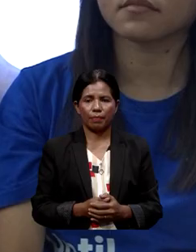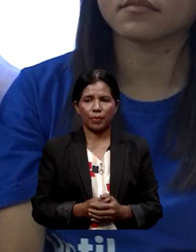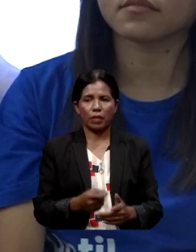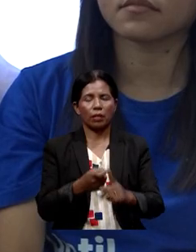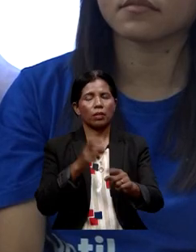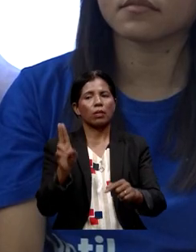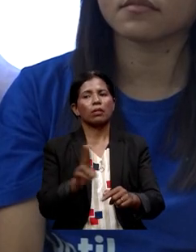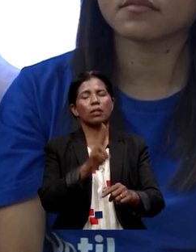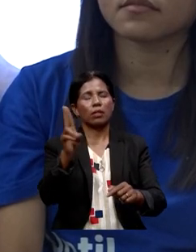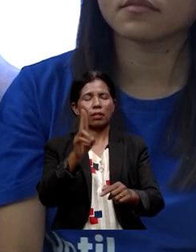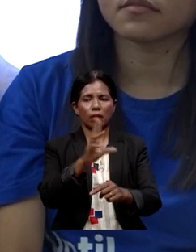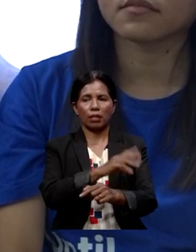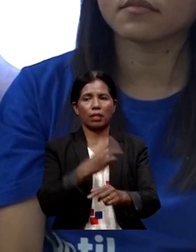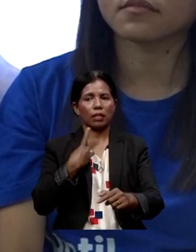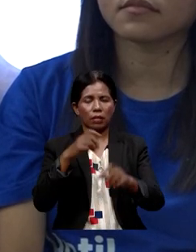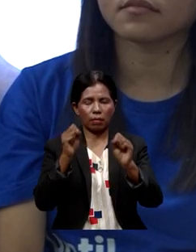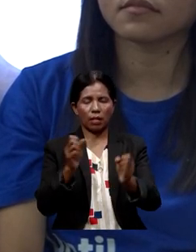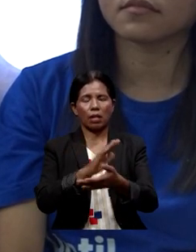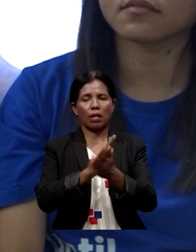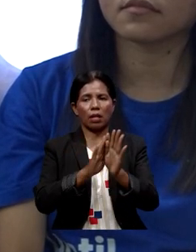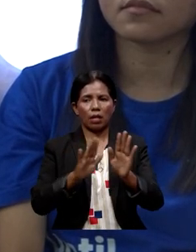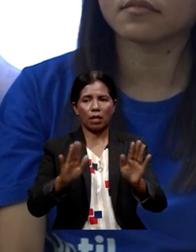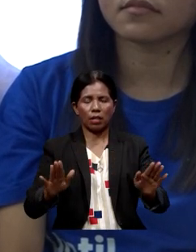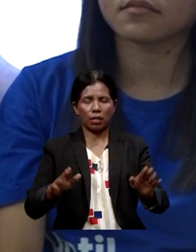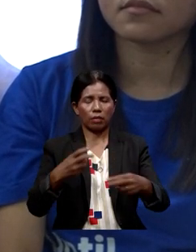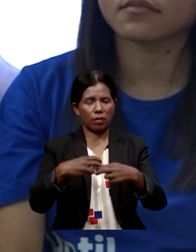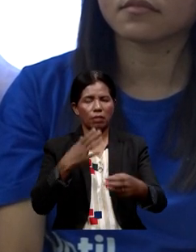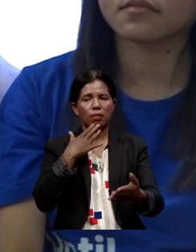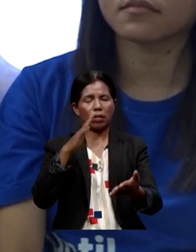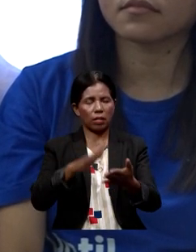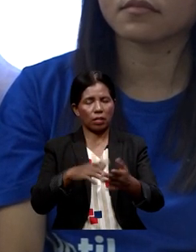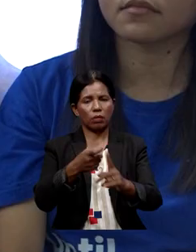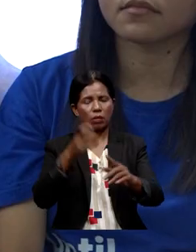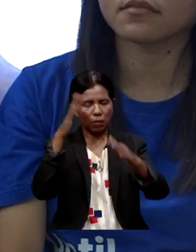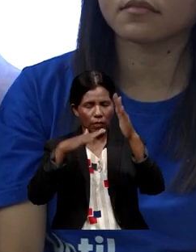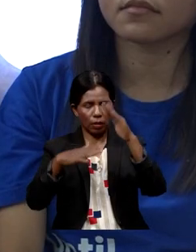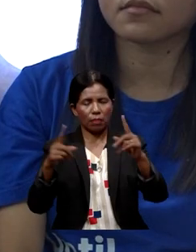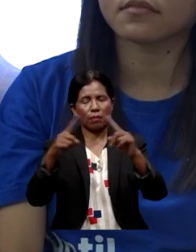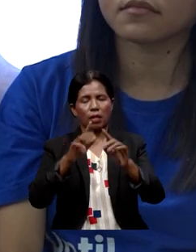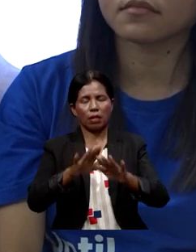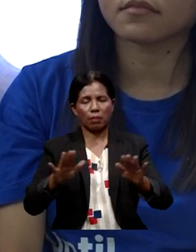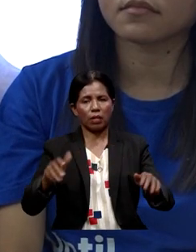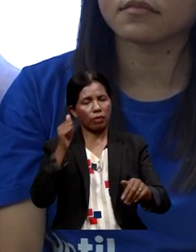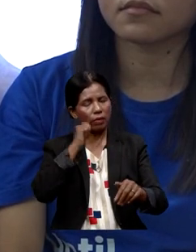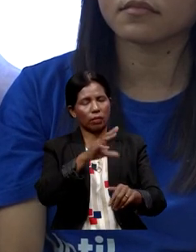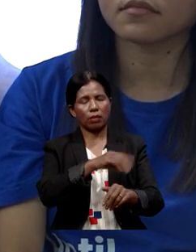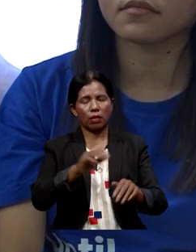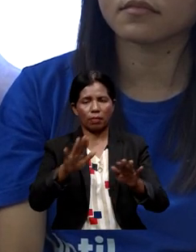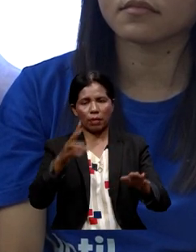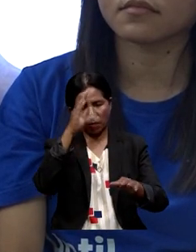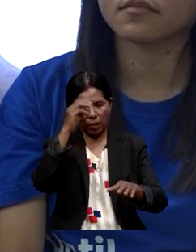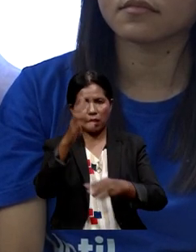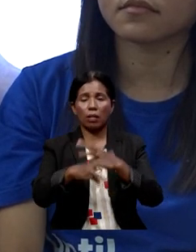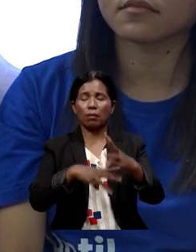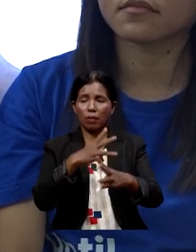Livros e unidade Badame de Makita Bele Halakon Duni impacto no beat o esse conflito Balabaric Feto do Balabaric Mane Sira e mundo toma.